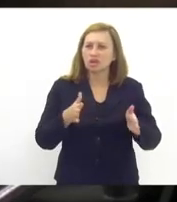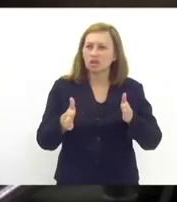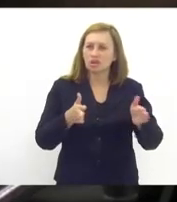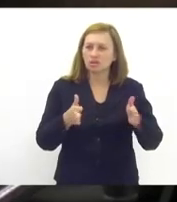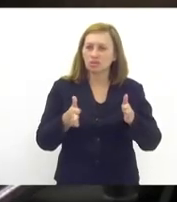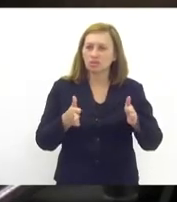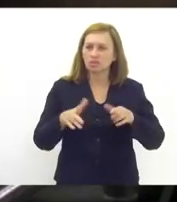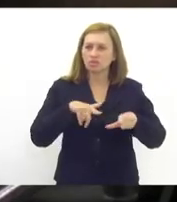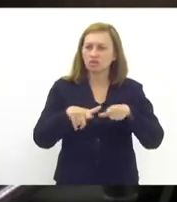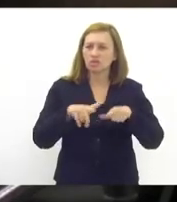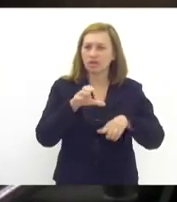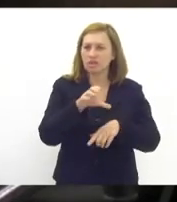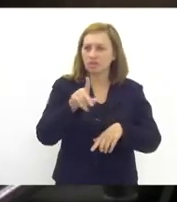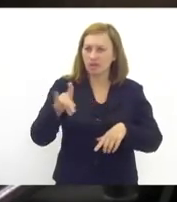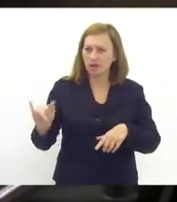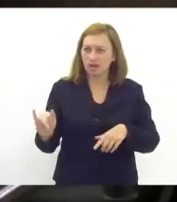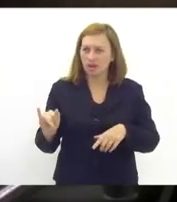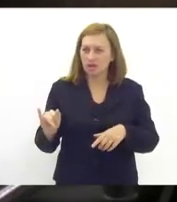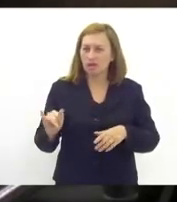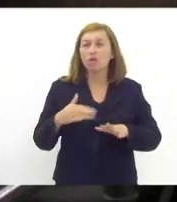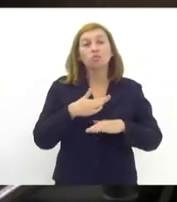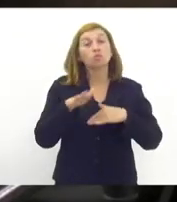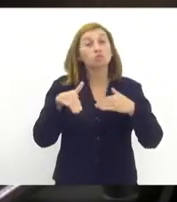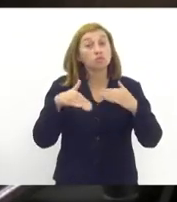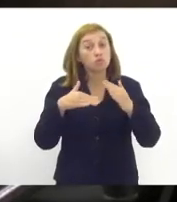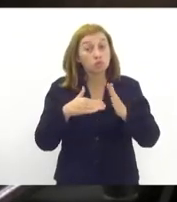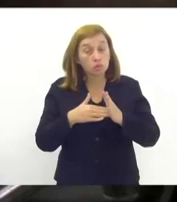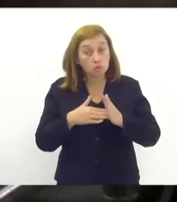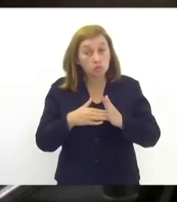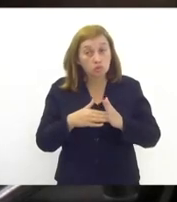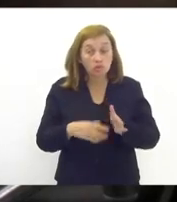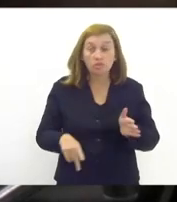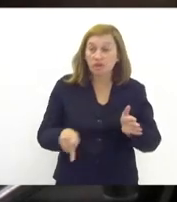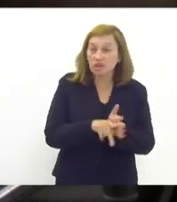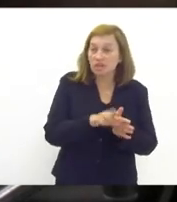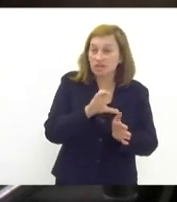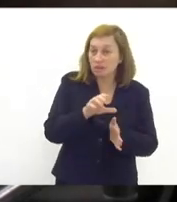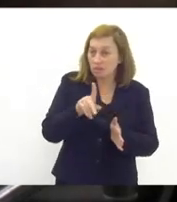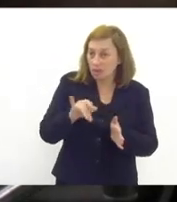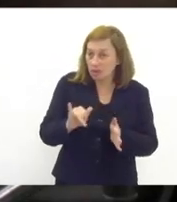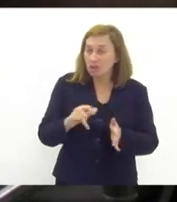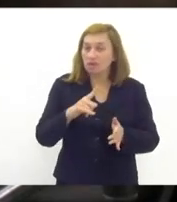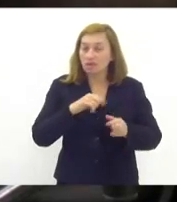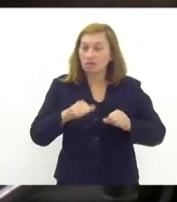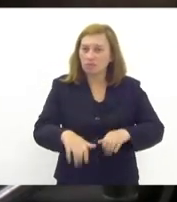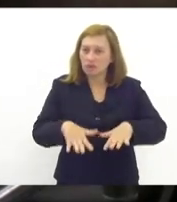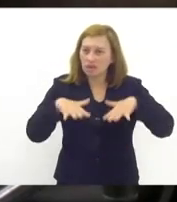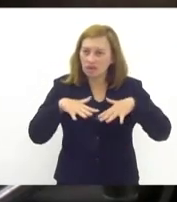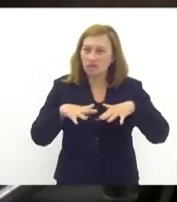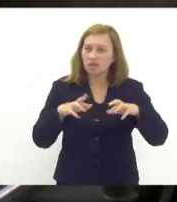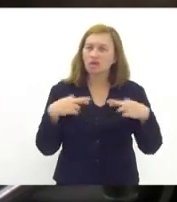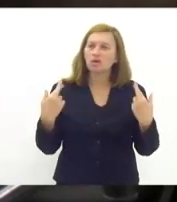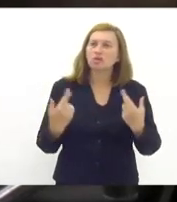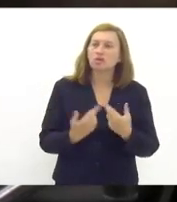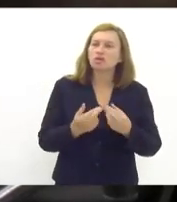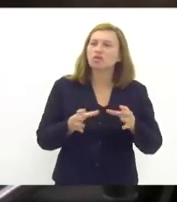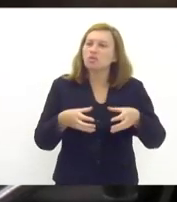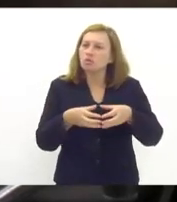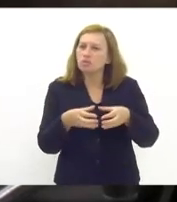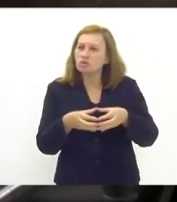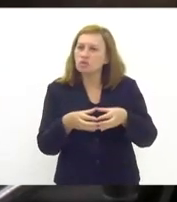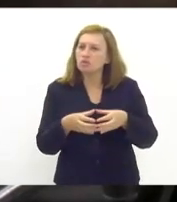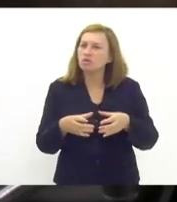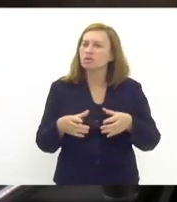dos trabalhos da CPI. Como todos nós que fazemos parte da CPI também temos plenário, reuniões de comissão, por vezes